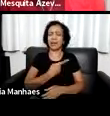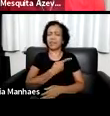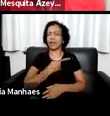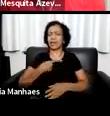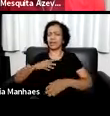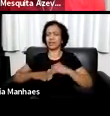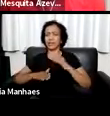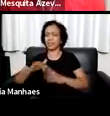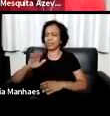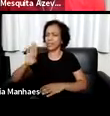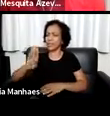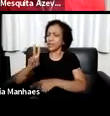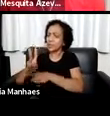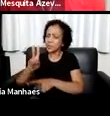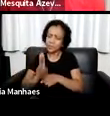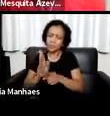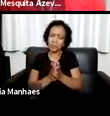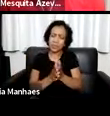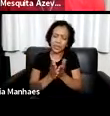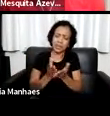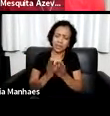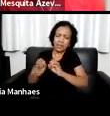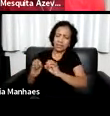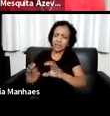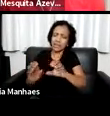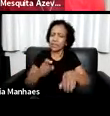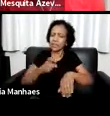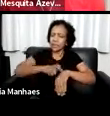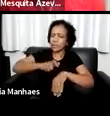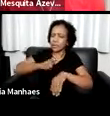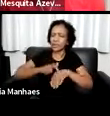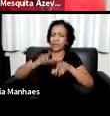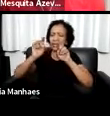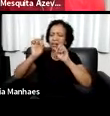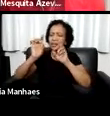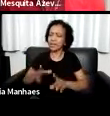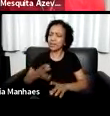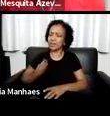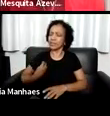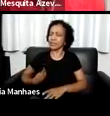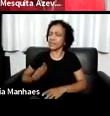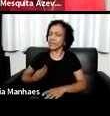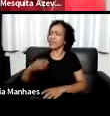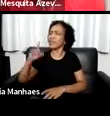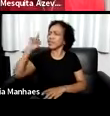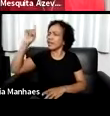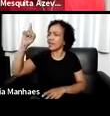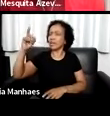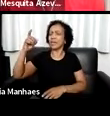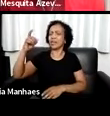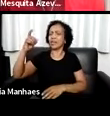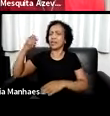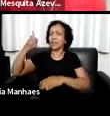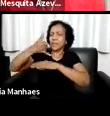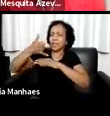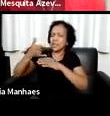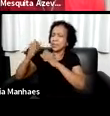tua palavra, com a tua presença, com a tua unção, a fim de que possamos cuidar do rebanho, a fim de que